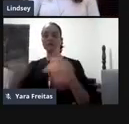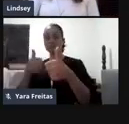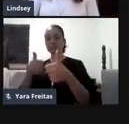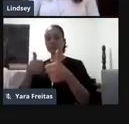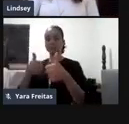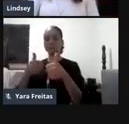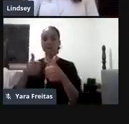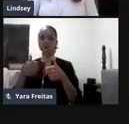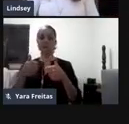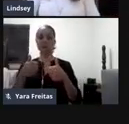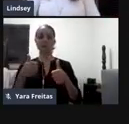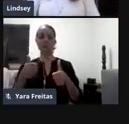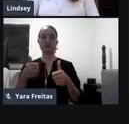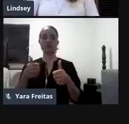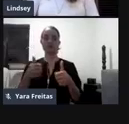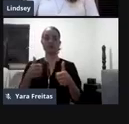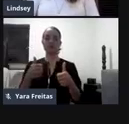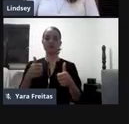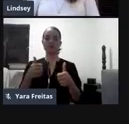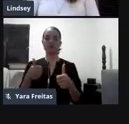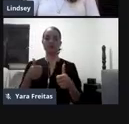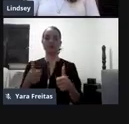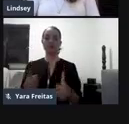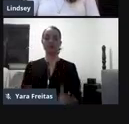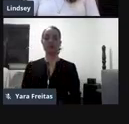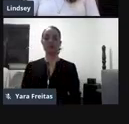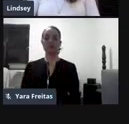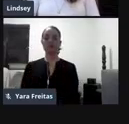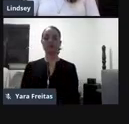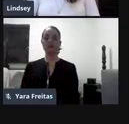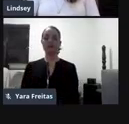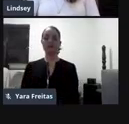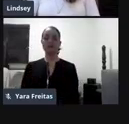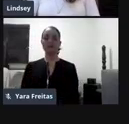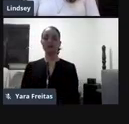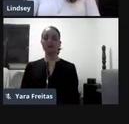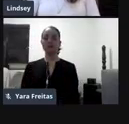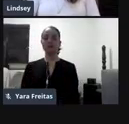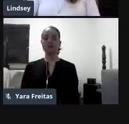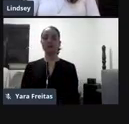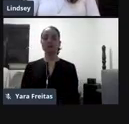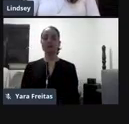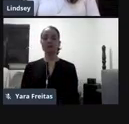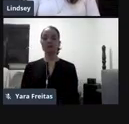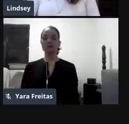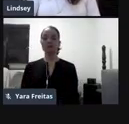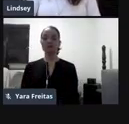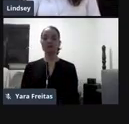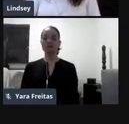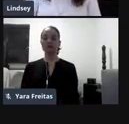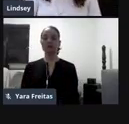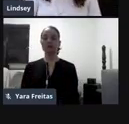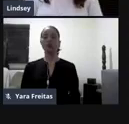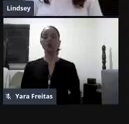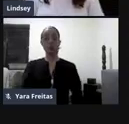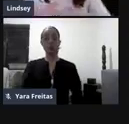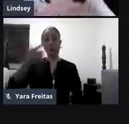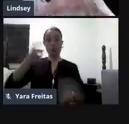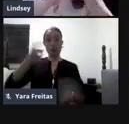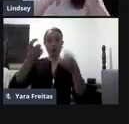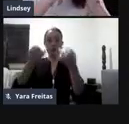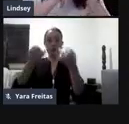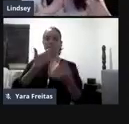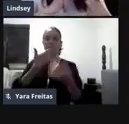Tá, eu acho que dá tanta interferência do seu celular. Eu acho. Não? Vamos lá, então. Quanto